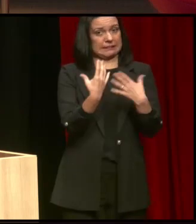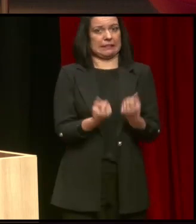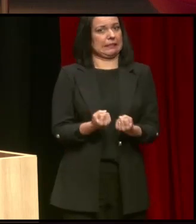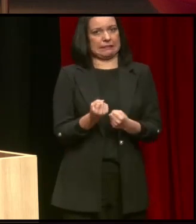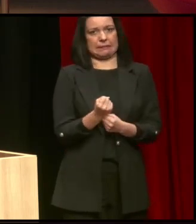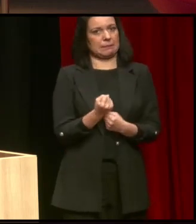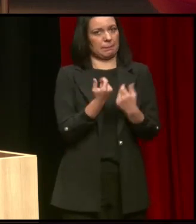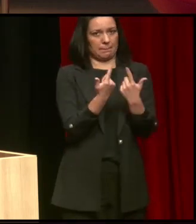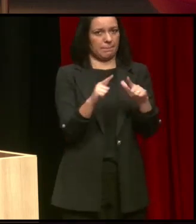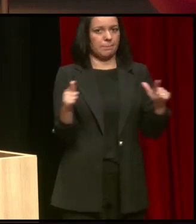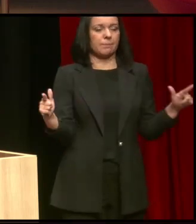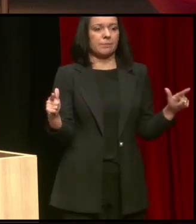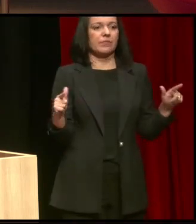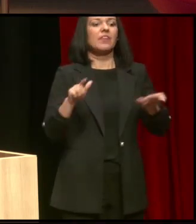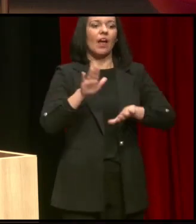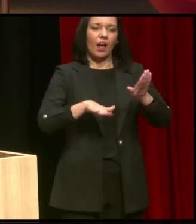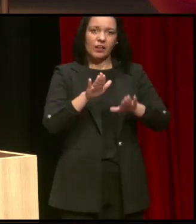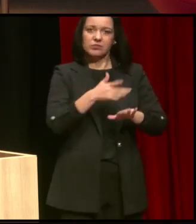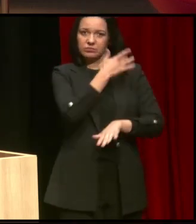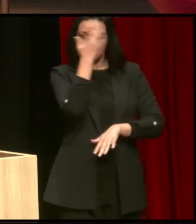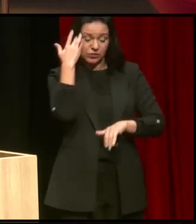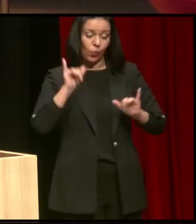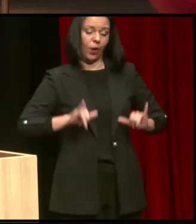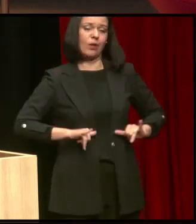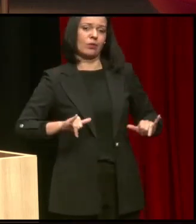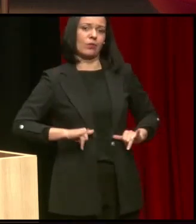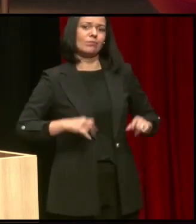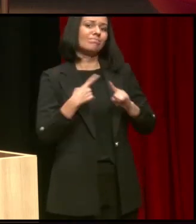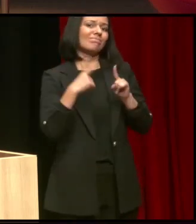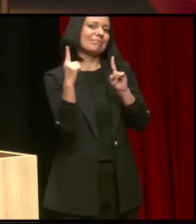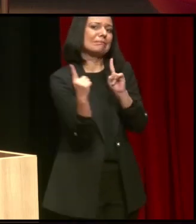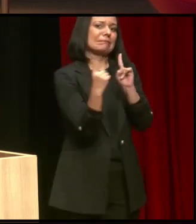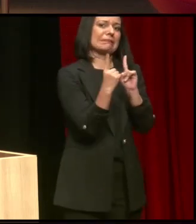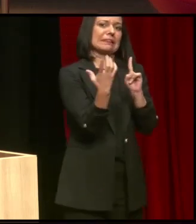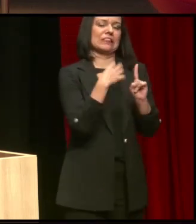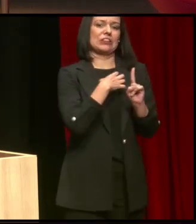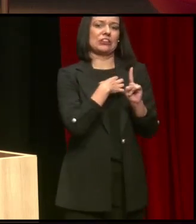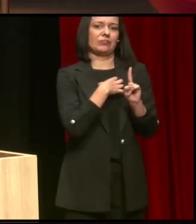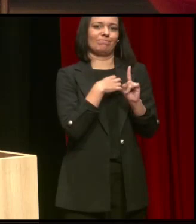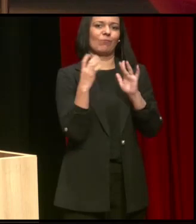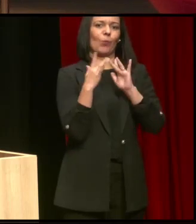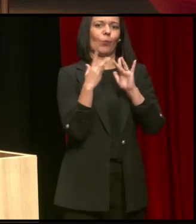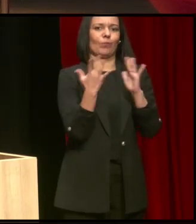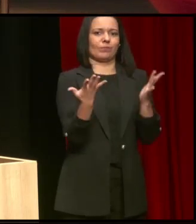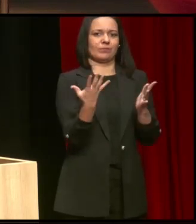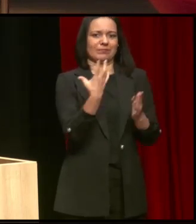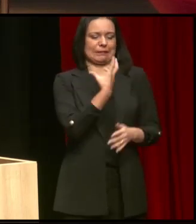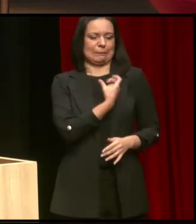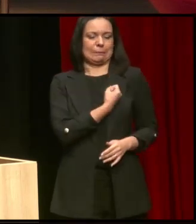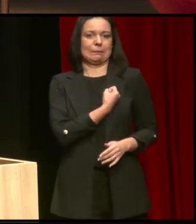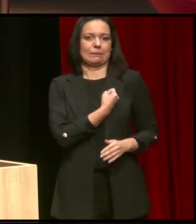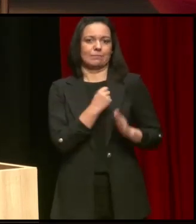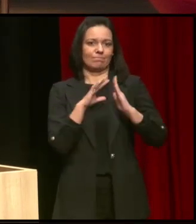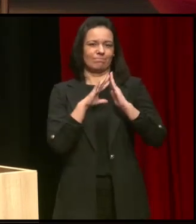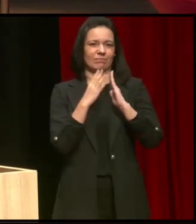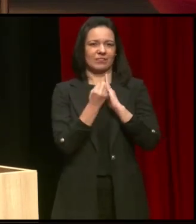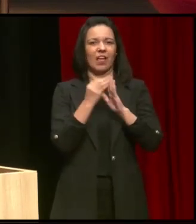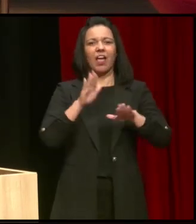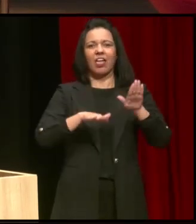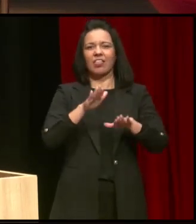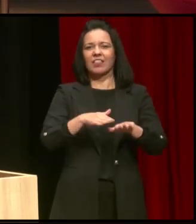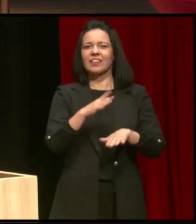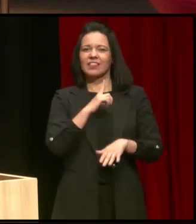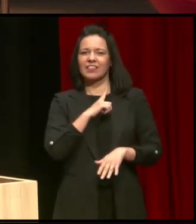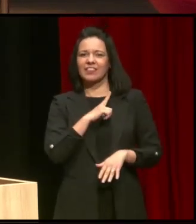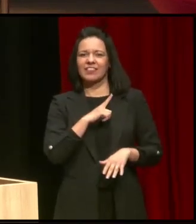Muitas pessoas foram feridas ou feridos por alguém na igreja. E estão compreensivelmente céticos. Sabe o que é o cético, né?